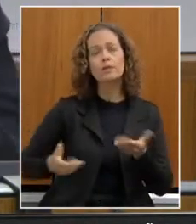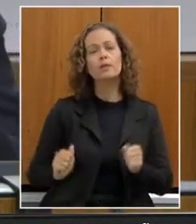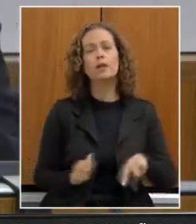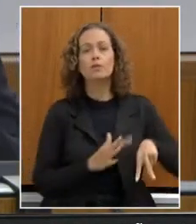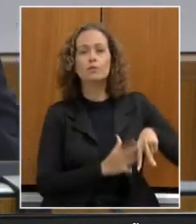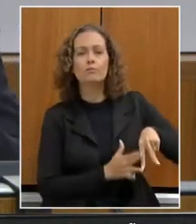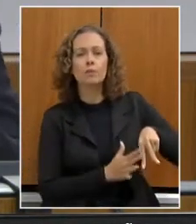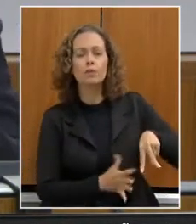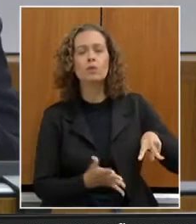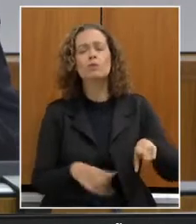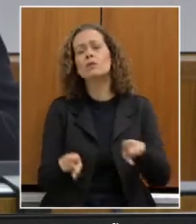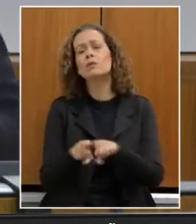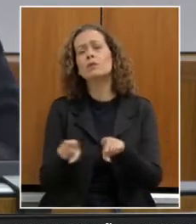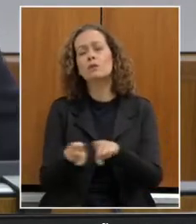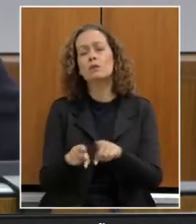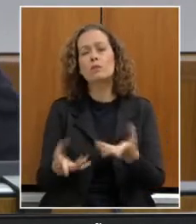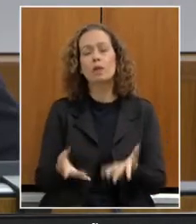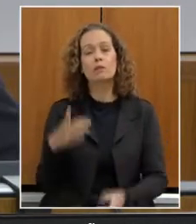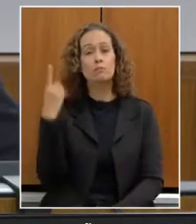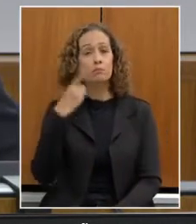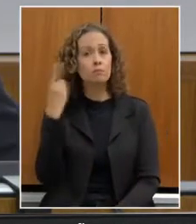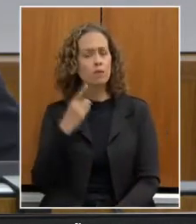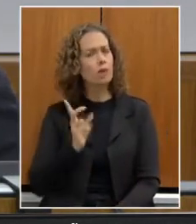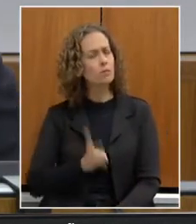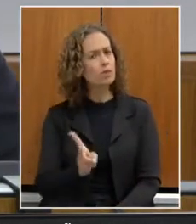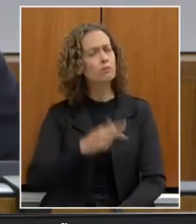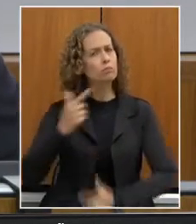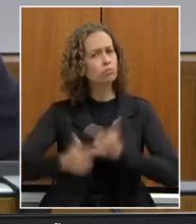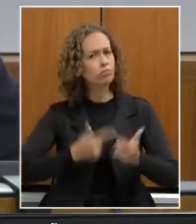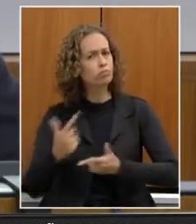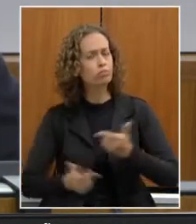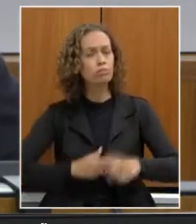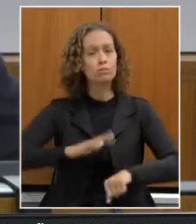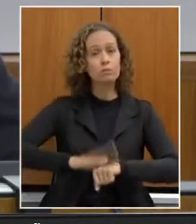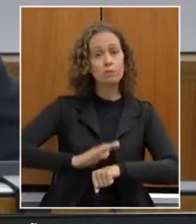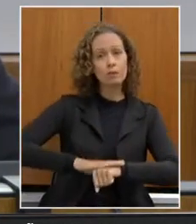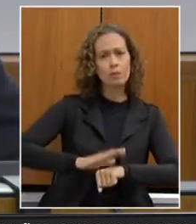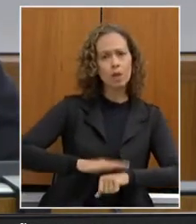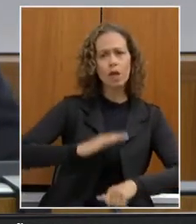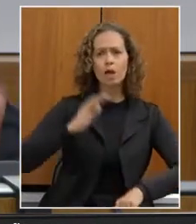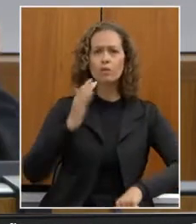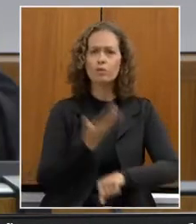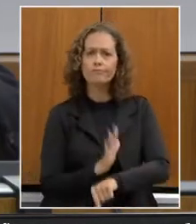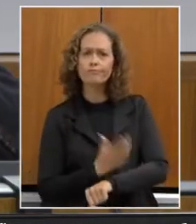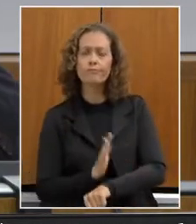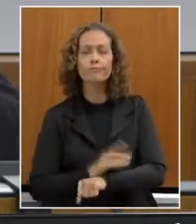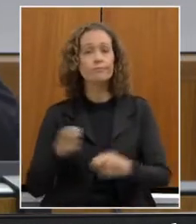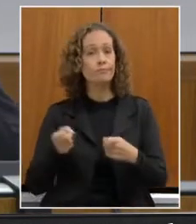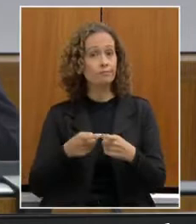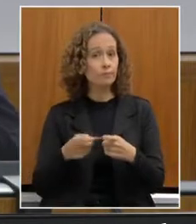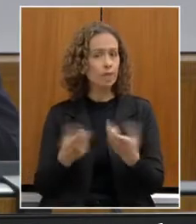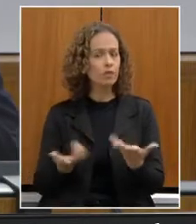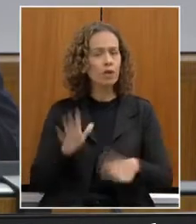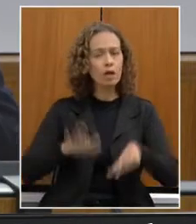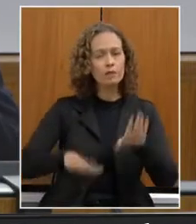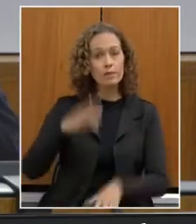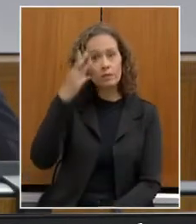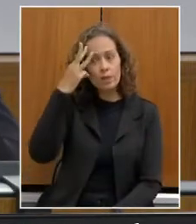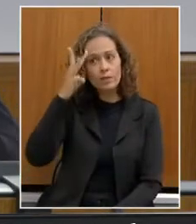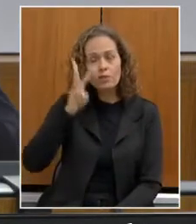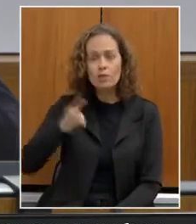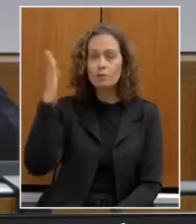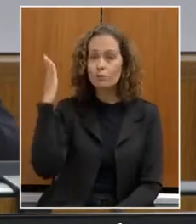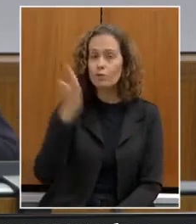muito deputado Jean Freire muito ativo na prática na prática médica às vezes três dias de plantão